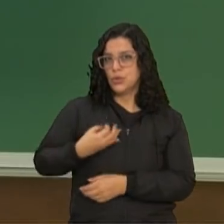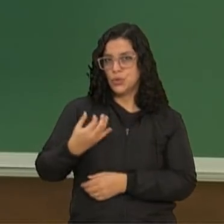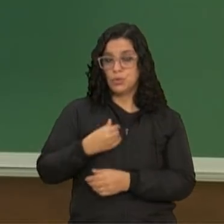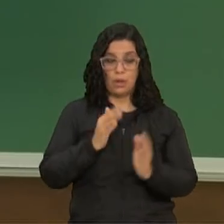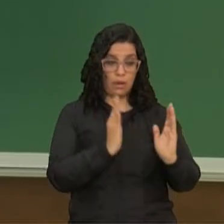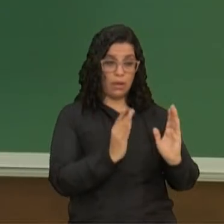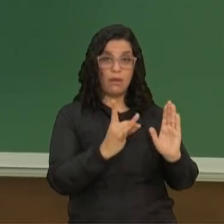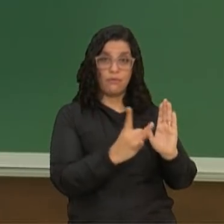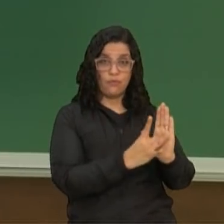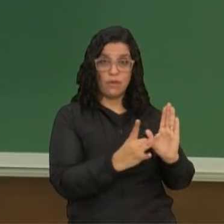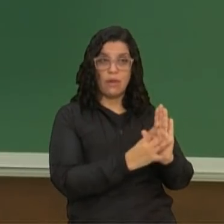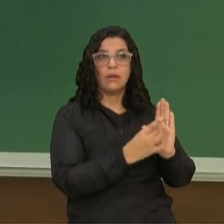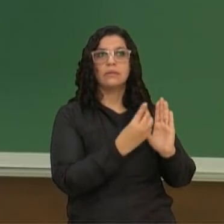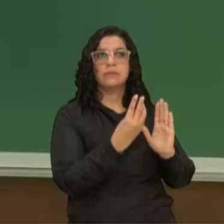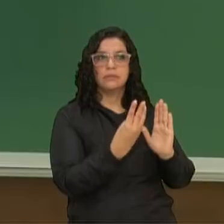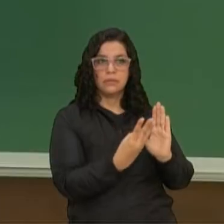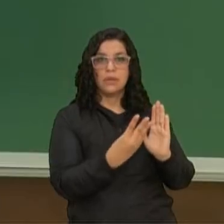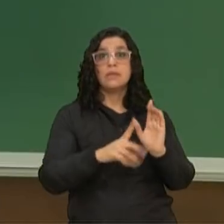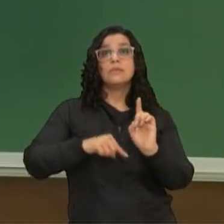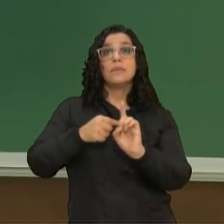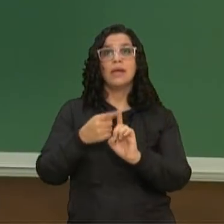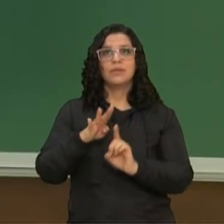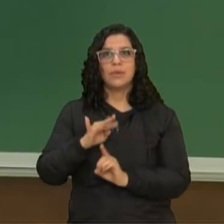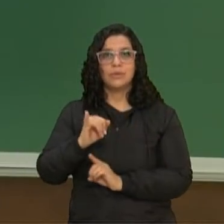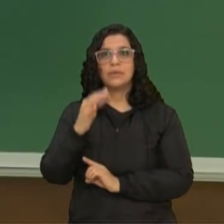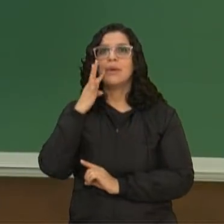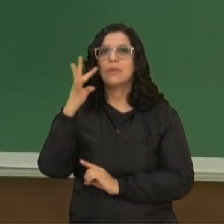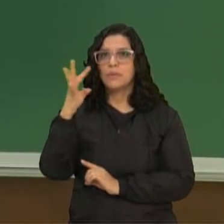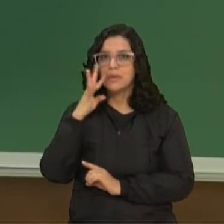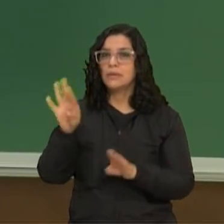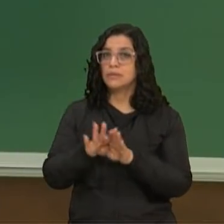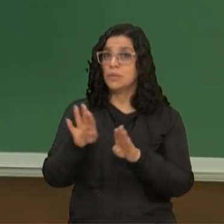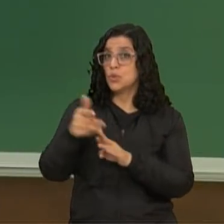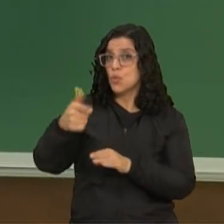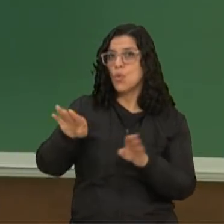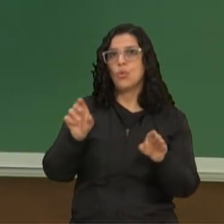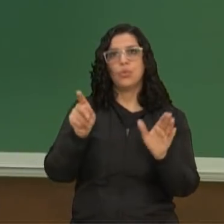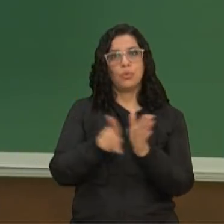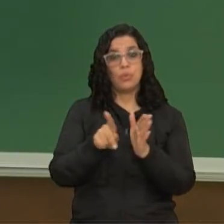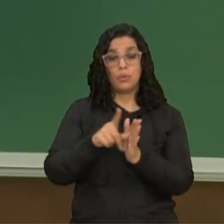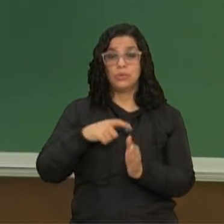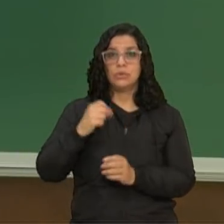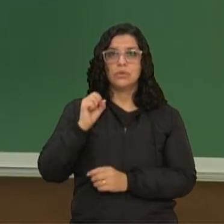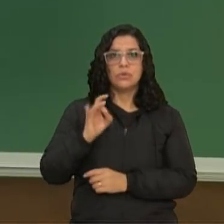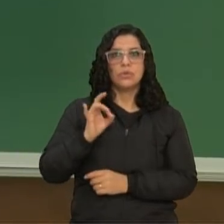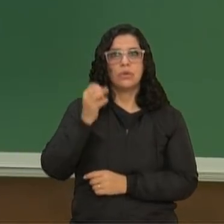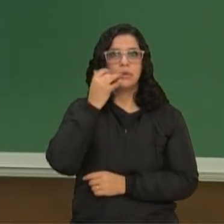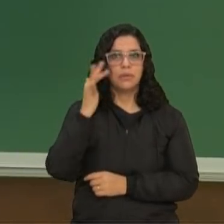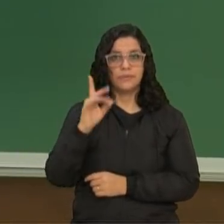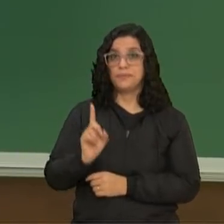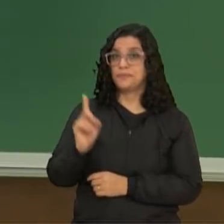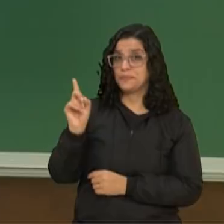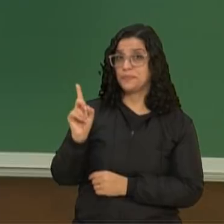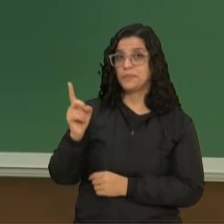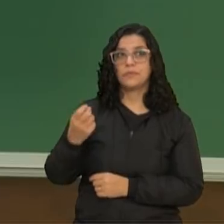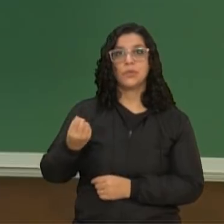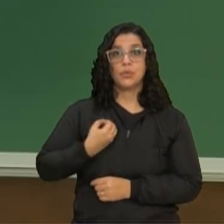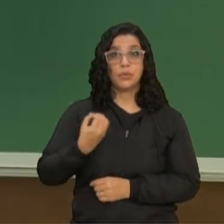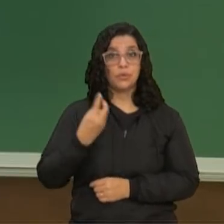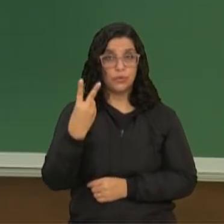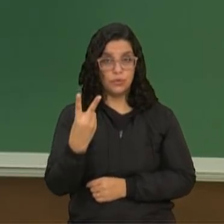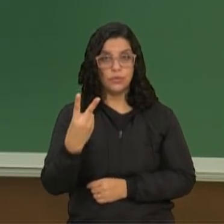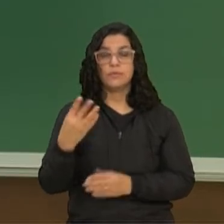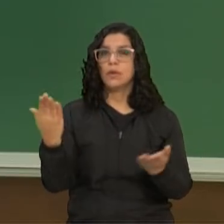uma parte real e outra parte imaginária, que no outro exercício a gente só tinha a parte imaginária. Vamos para o exercício 2.